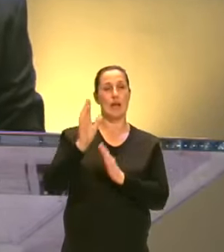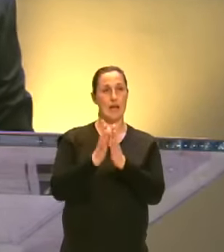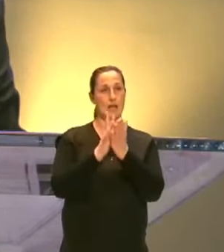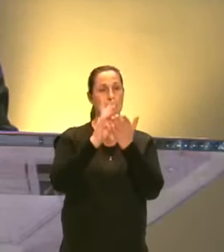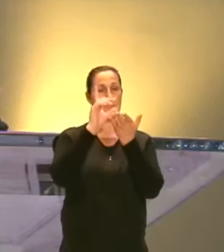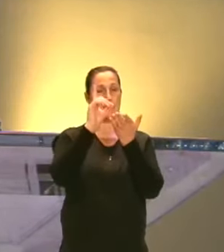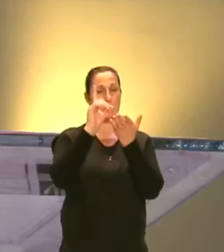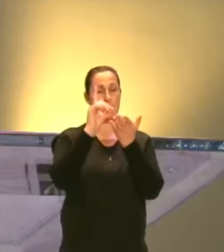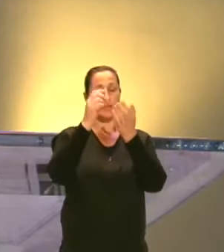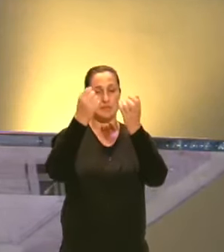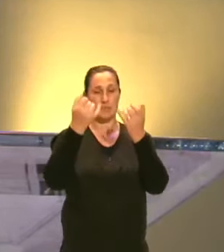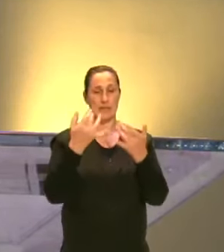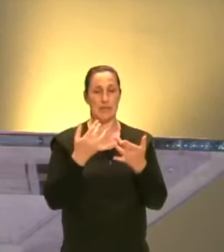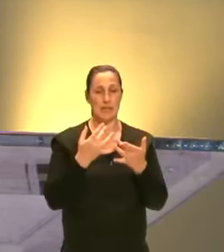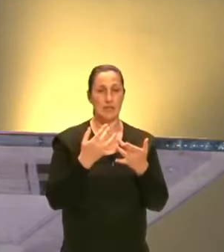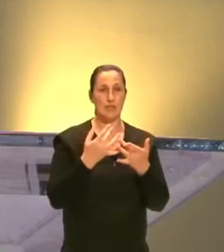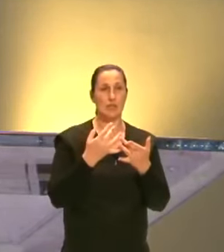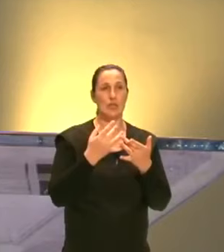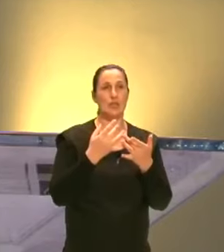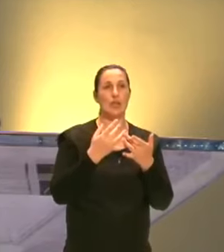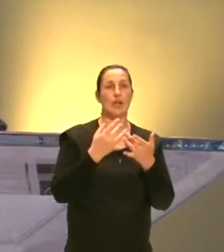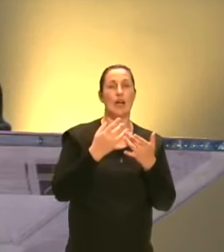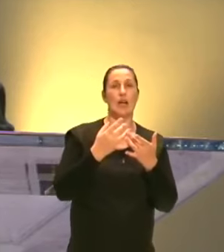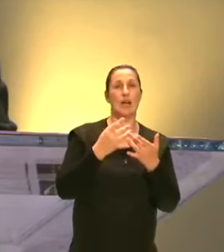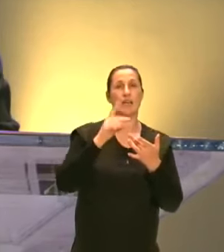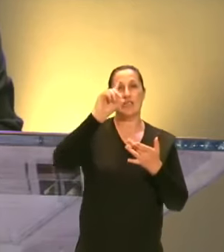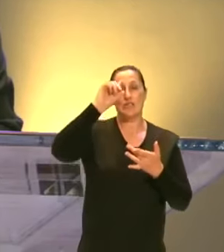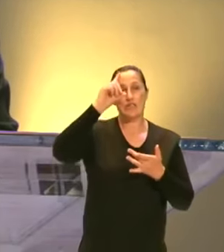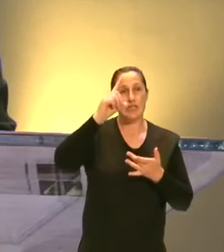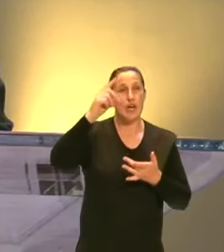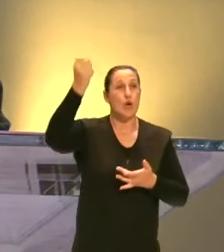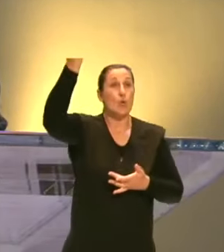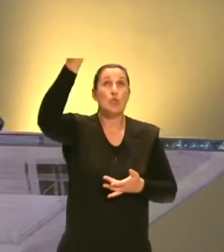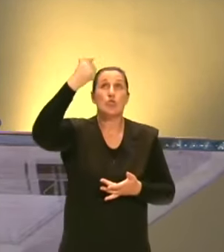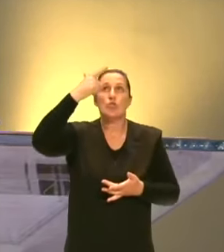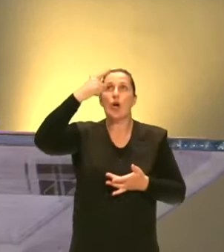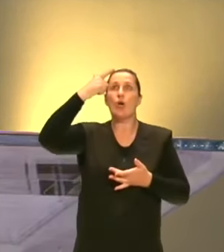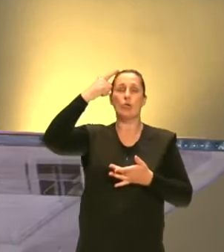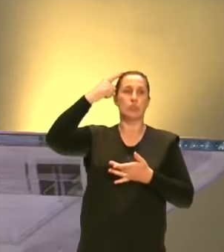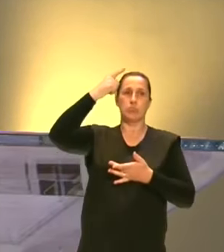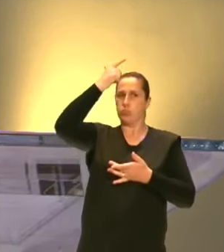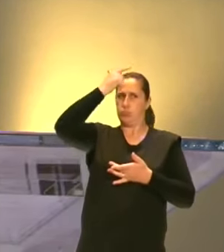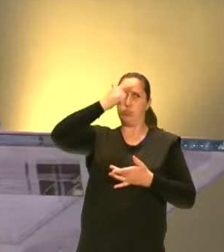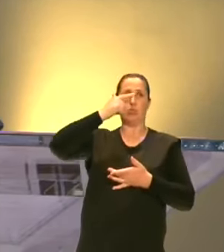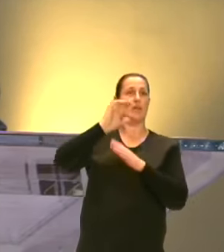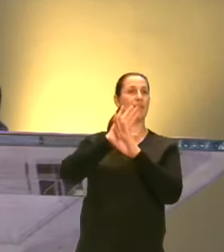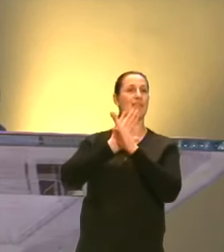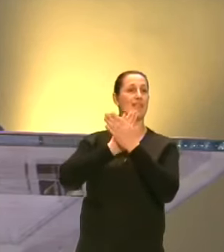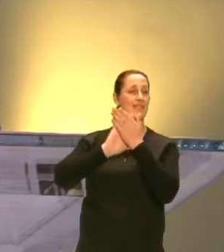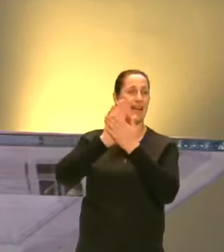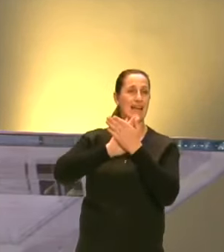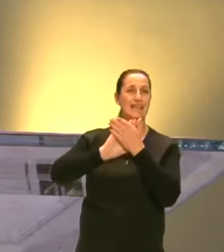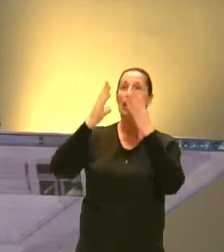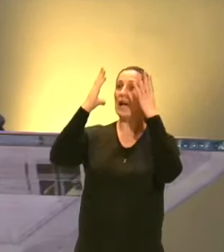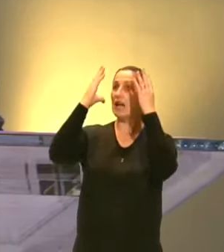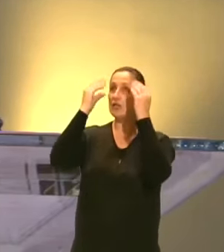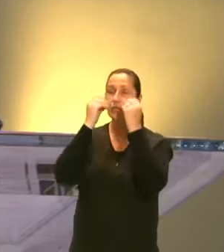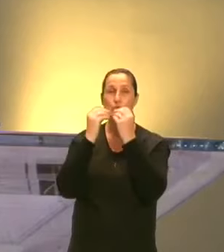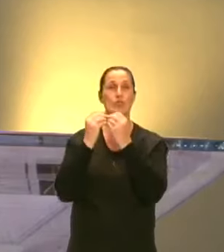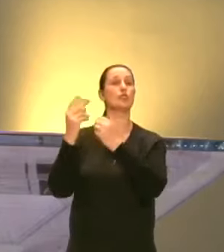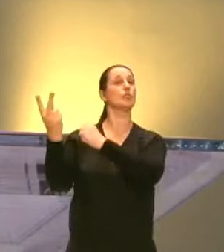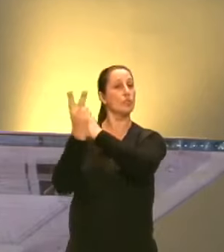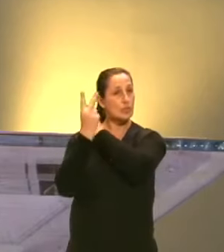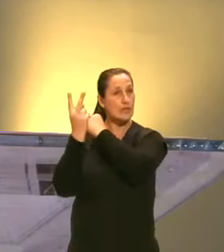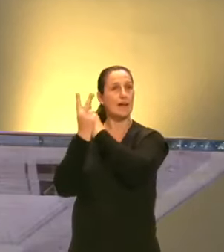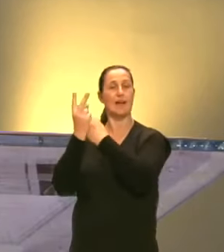não ferirá, o sol não ferirá, nem a lua de noite. O Senhor protegerá de todo o mal, protegerá a sua vida. O